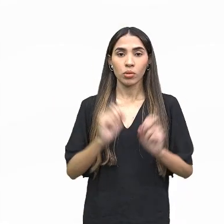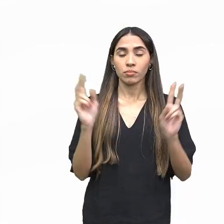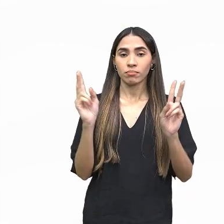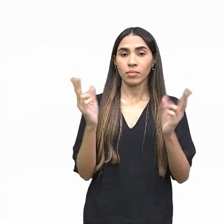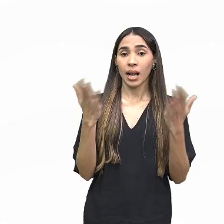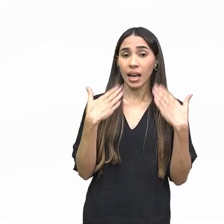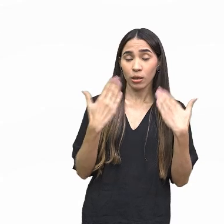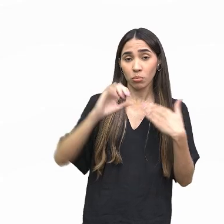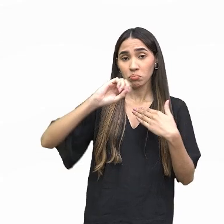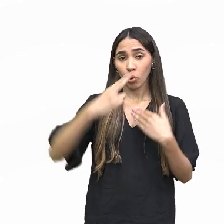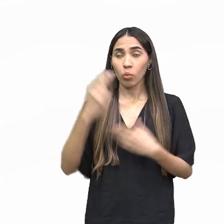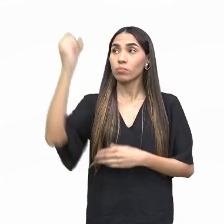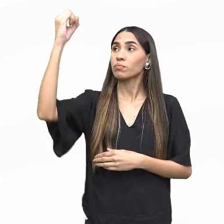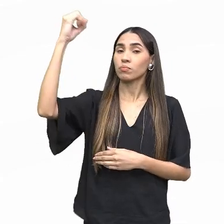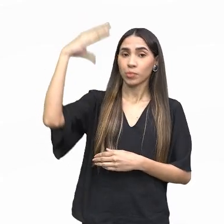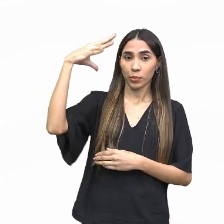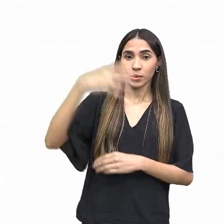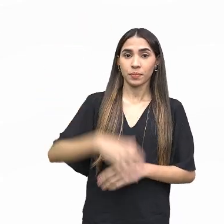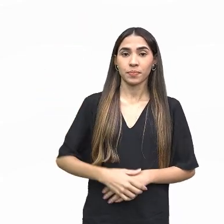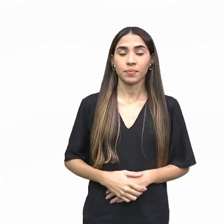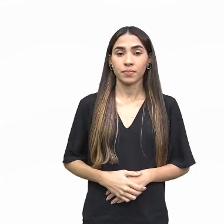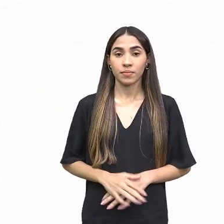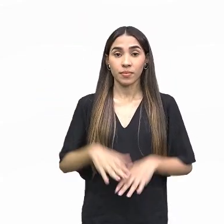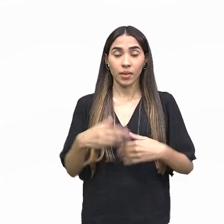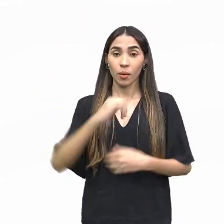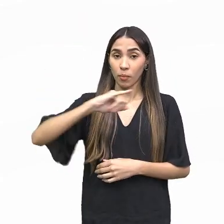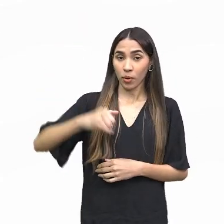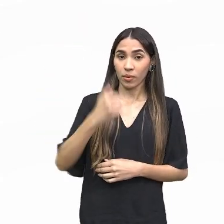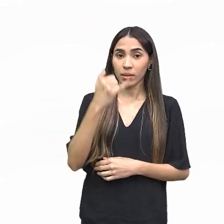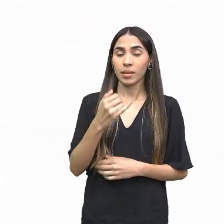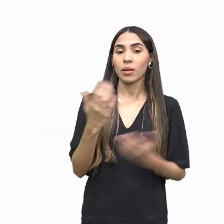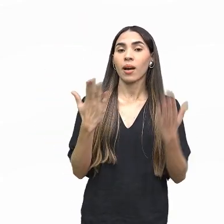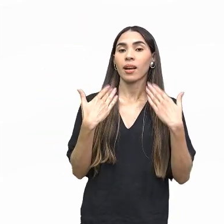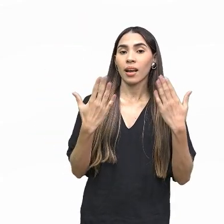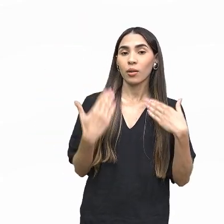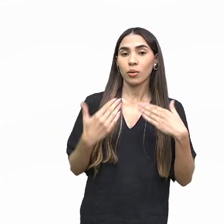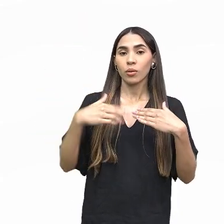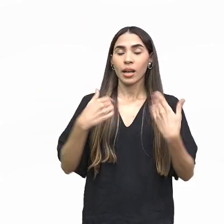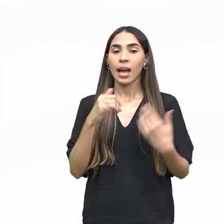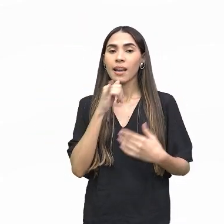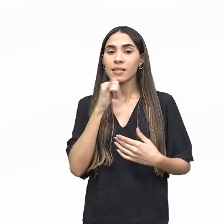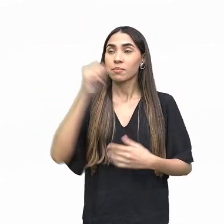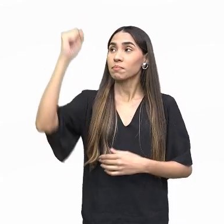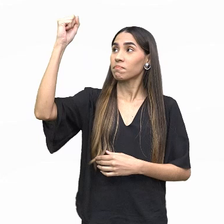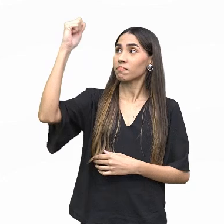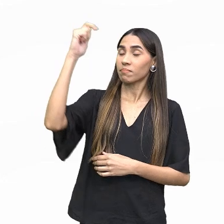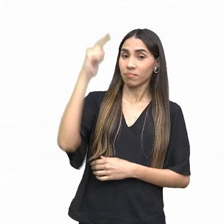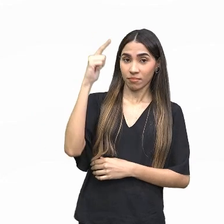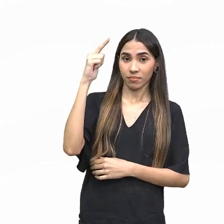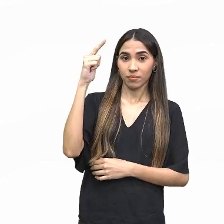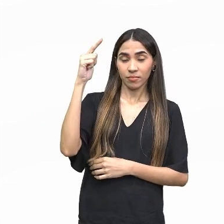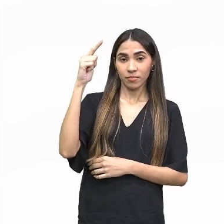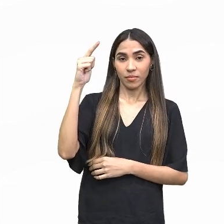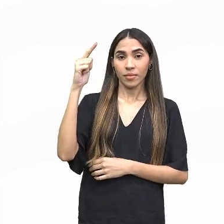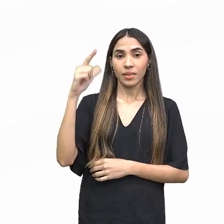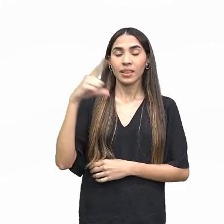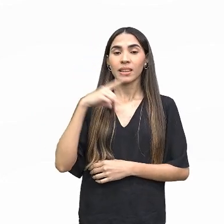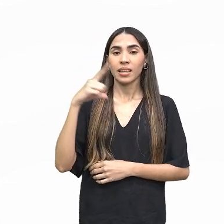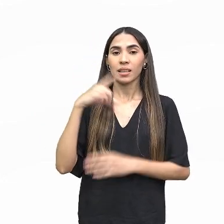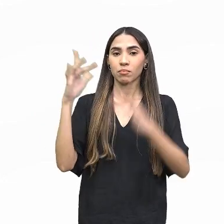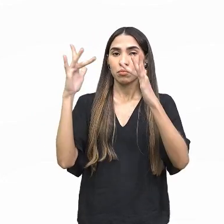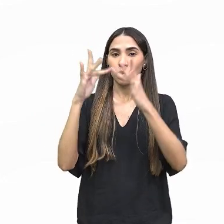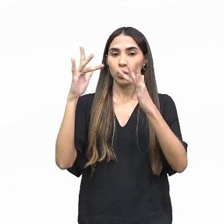calor ou na forma de luz. Para o aproveitamento do calor, os raios de sol, eles atingem